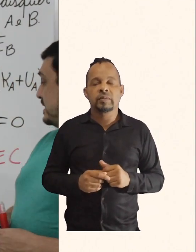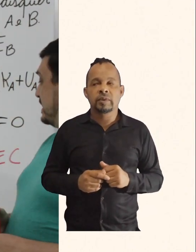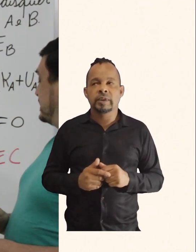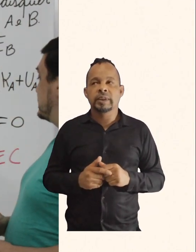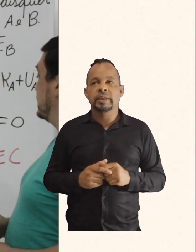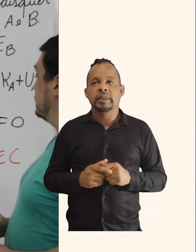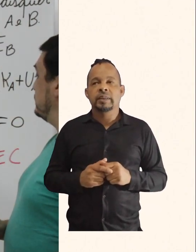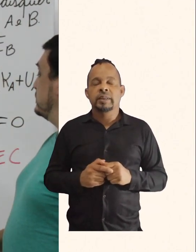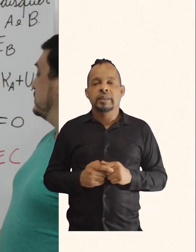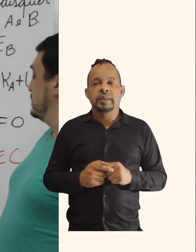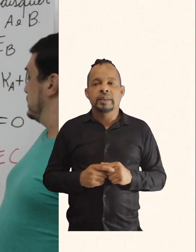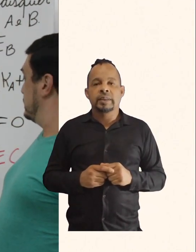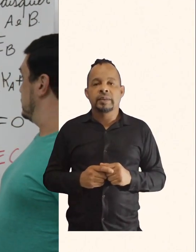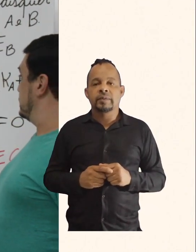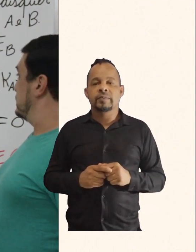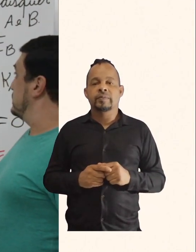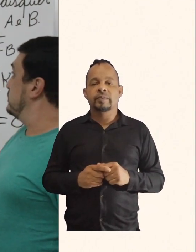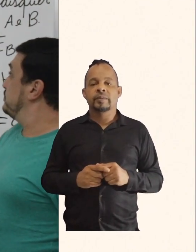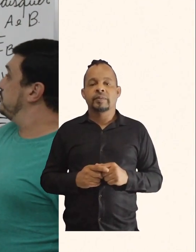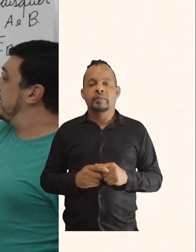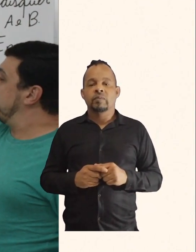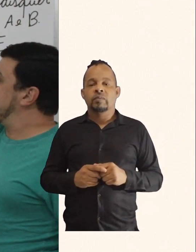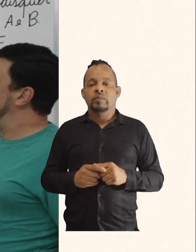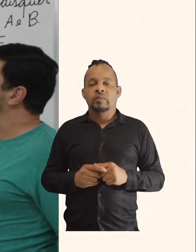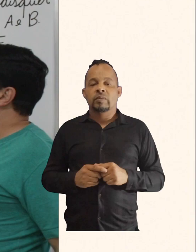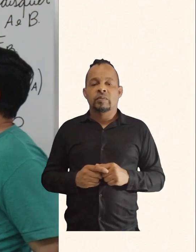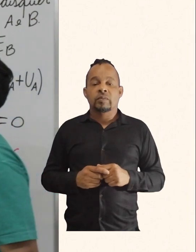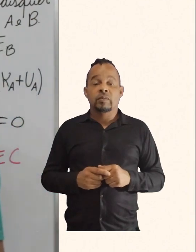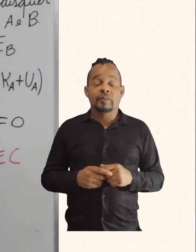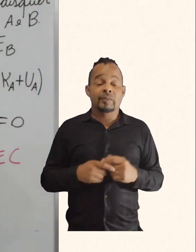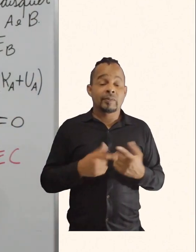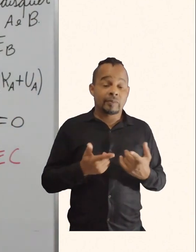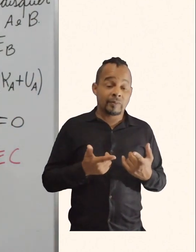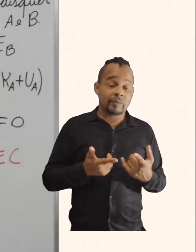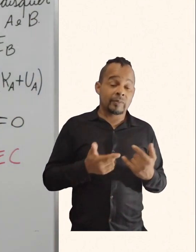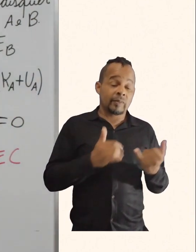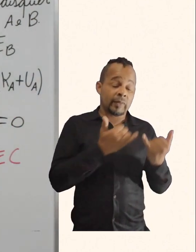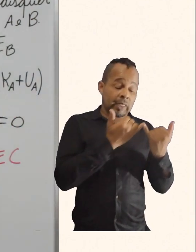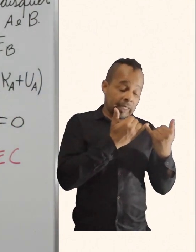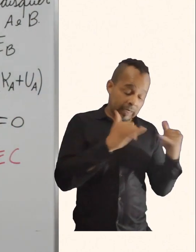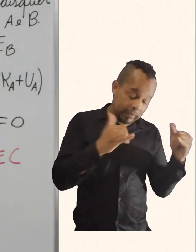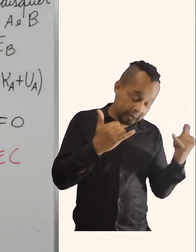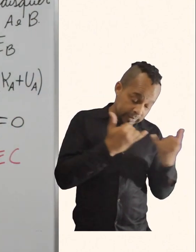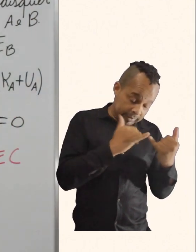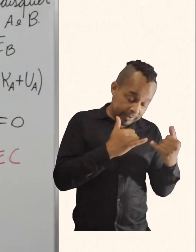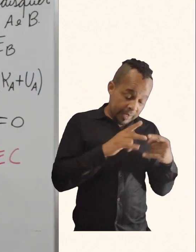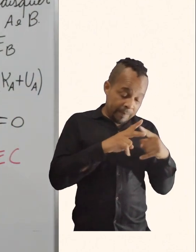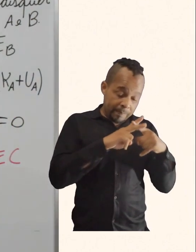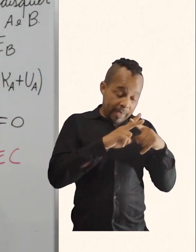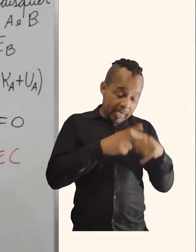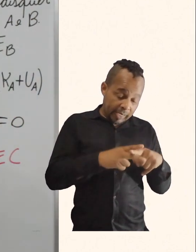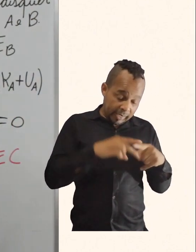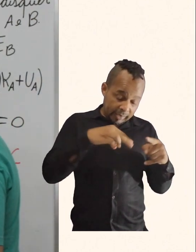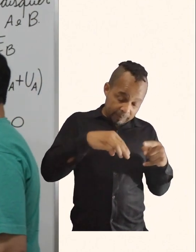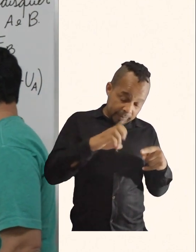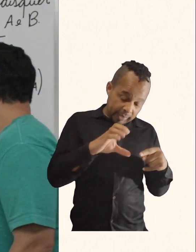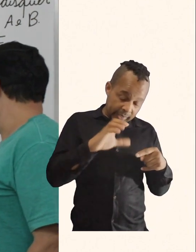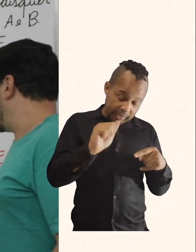Beleza? Então, para que a energia mecânica